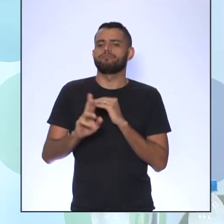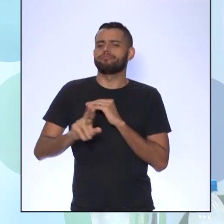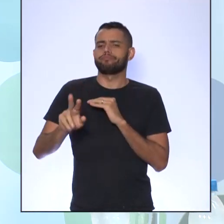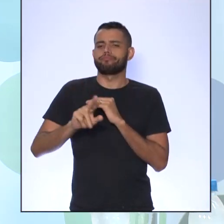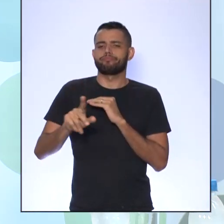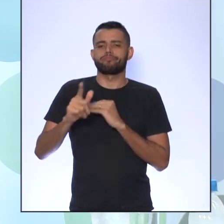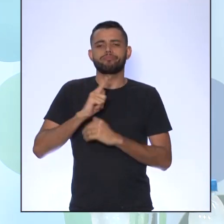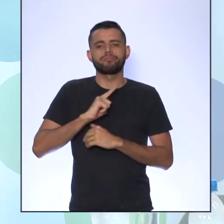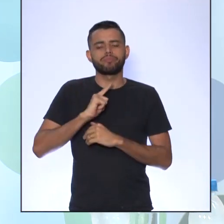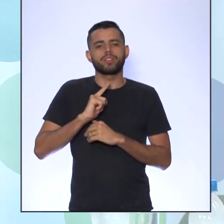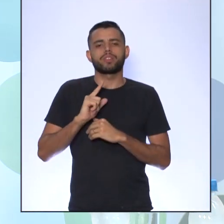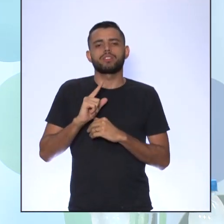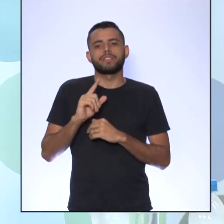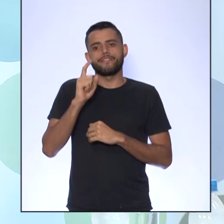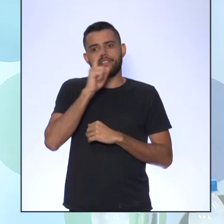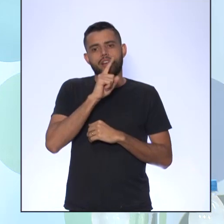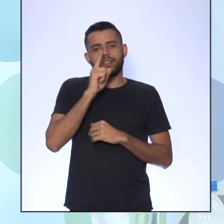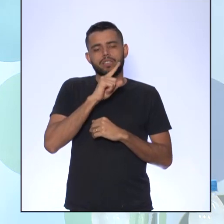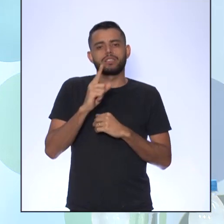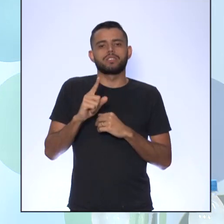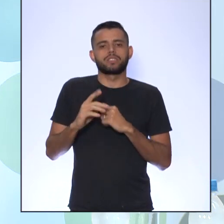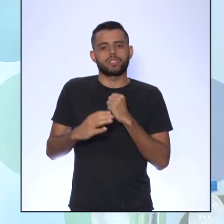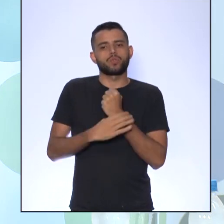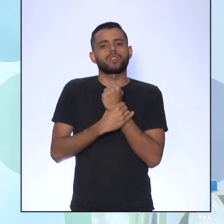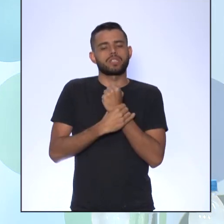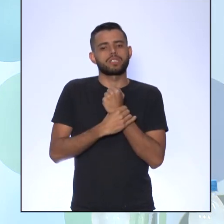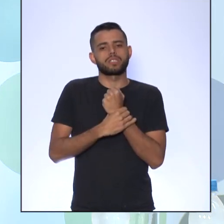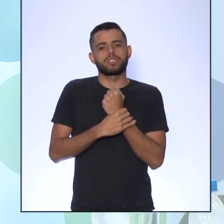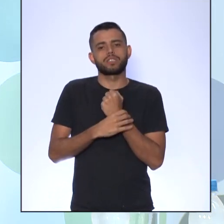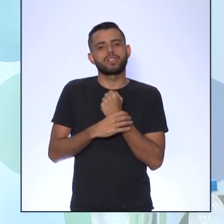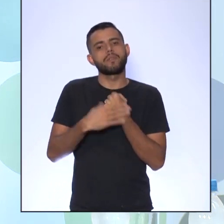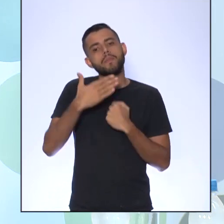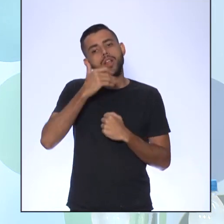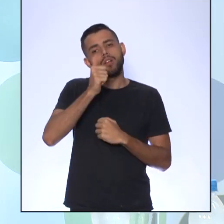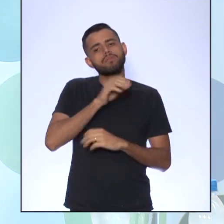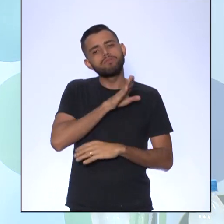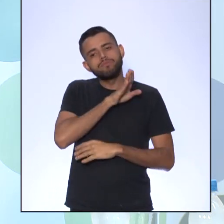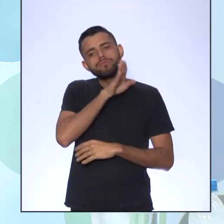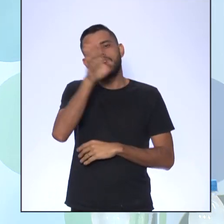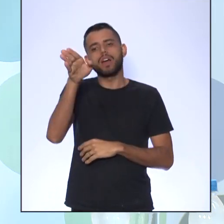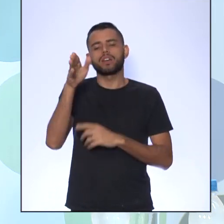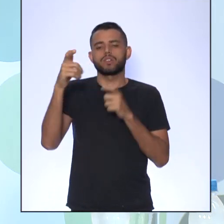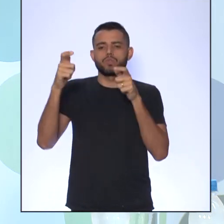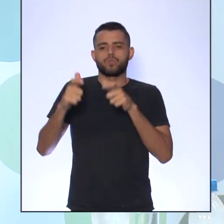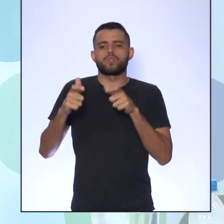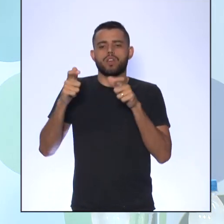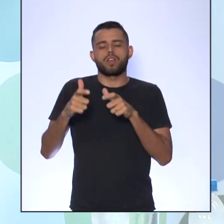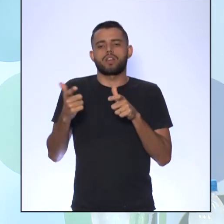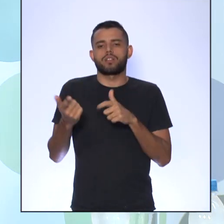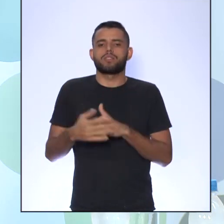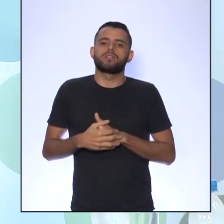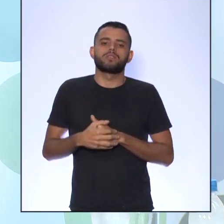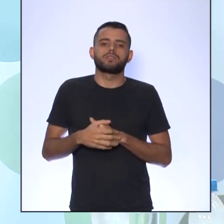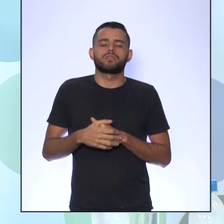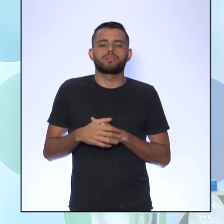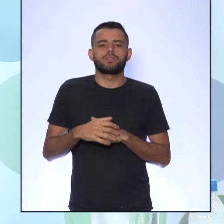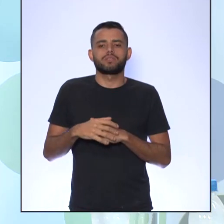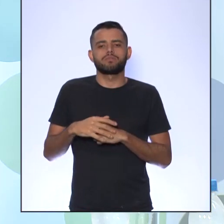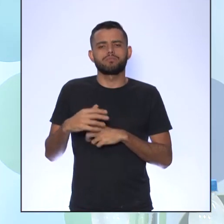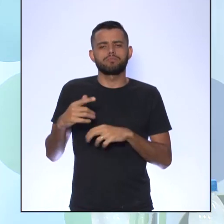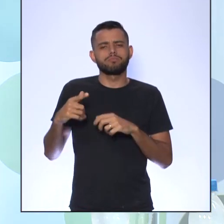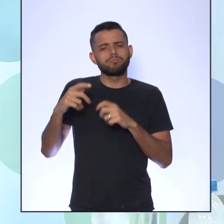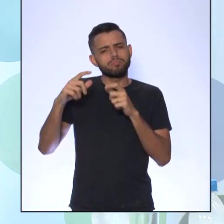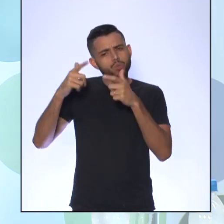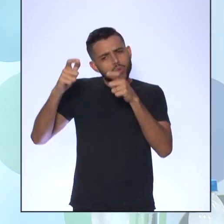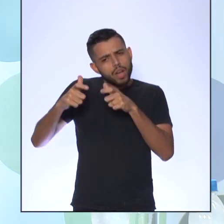aí falhas de segurança terríveis, né? Não, então ele deve se deslocar para um polo de aplicação, então vale menos verificar se o